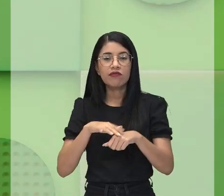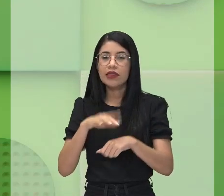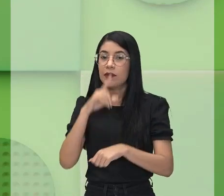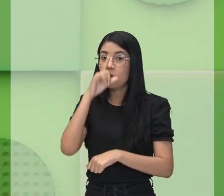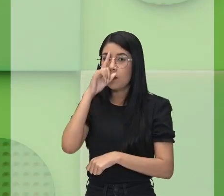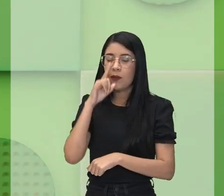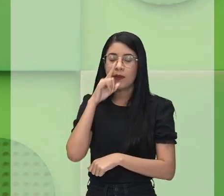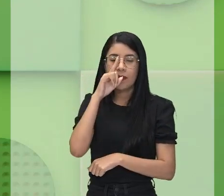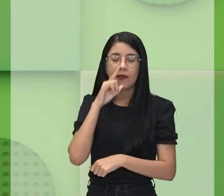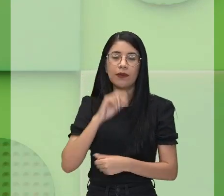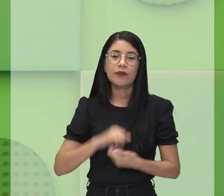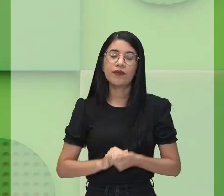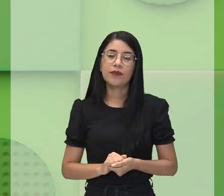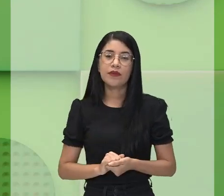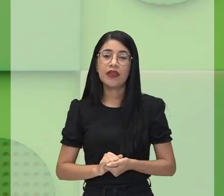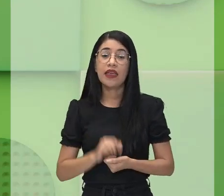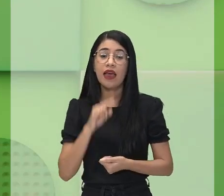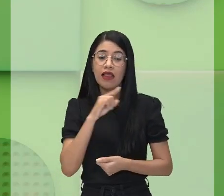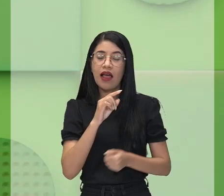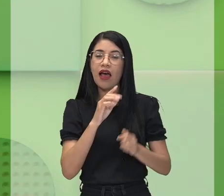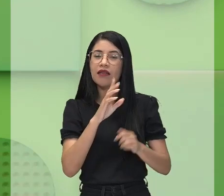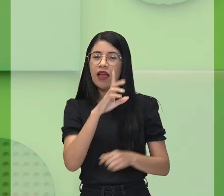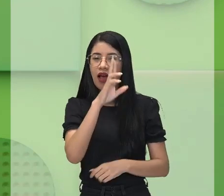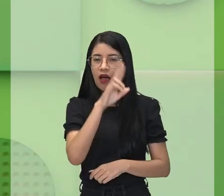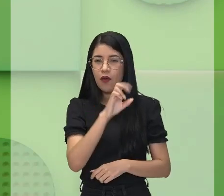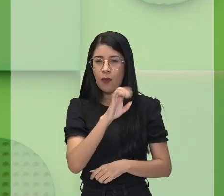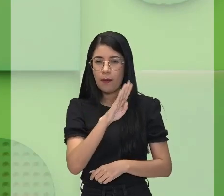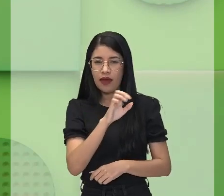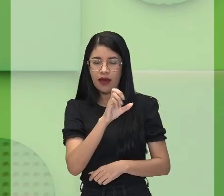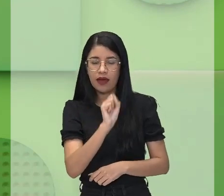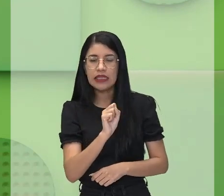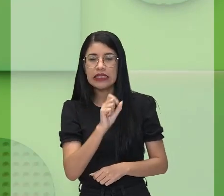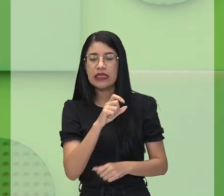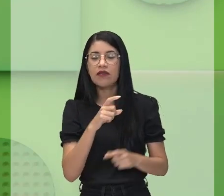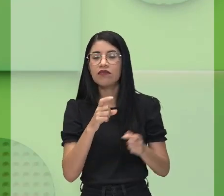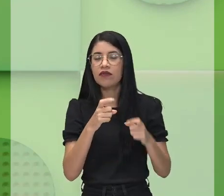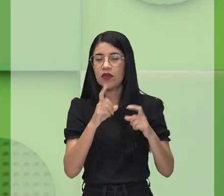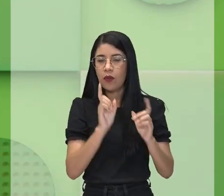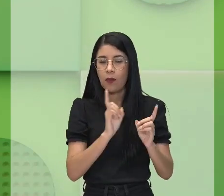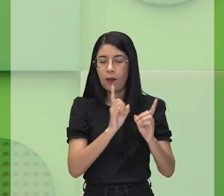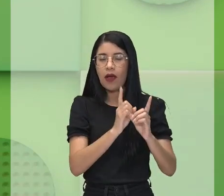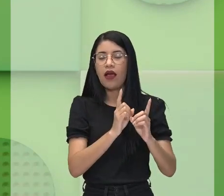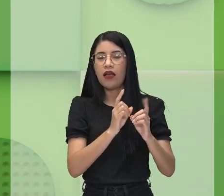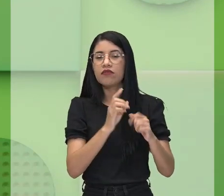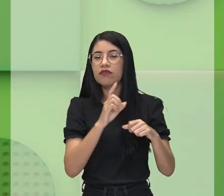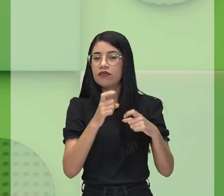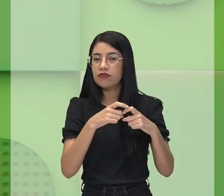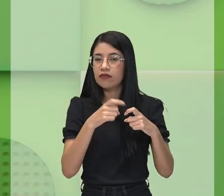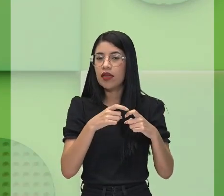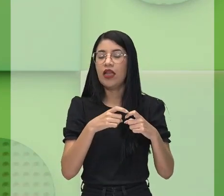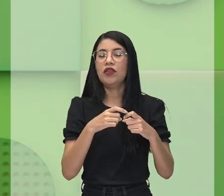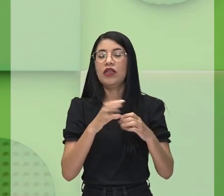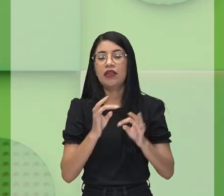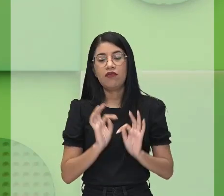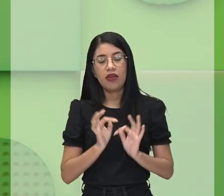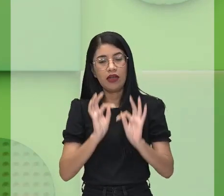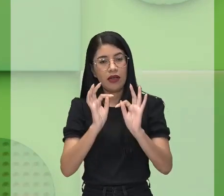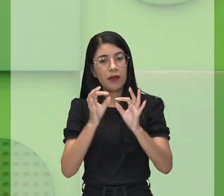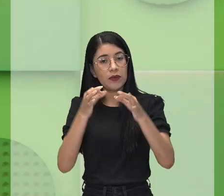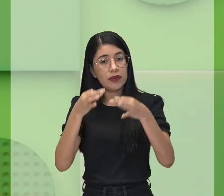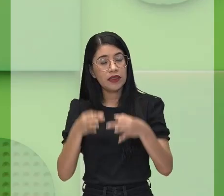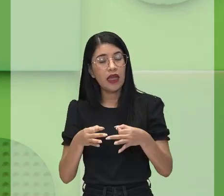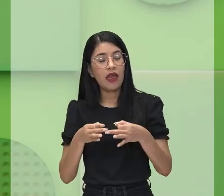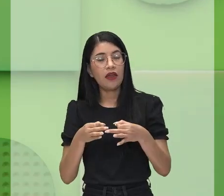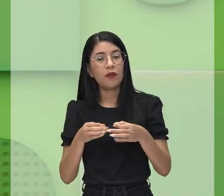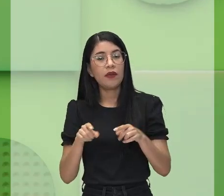E só lá no posto de saúde, no atendimento médico, é que vai acontecer o tratamento adequado,